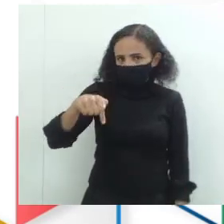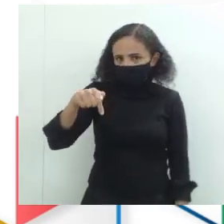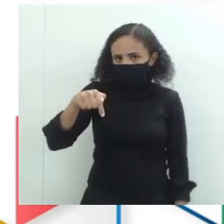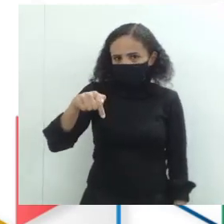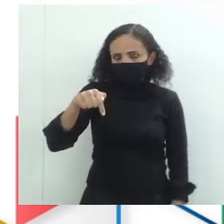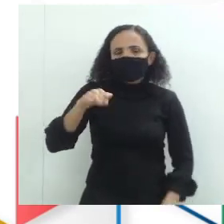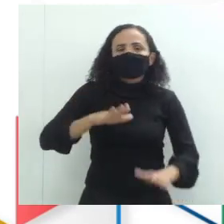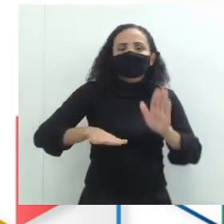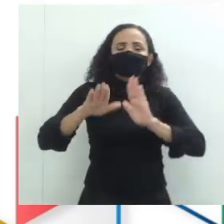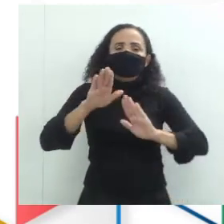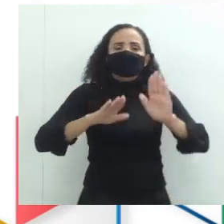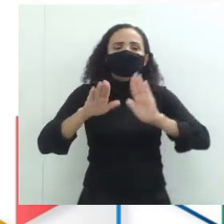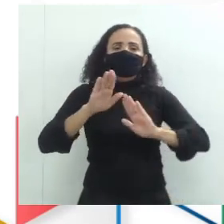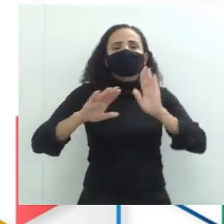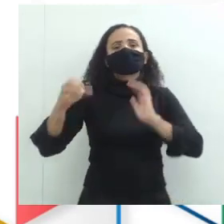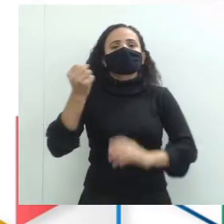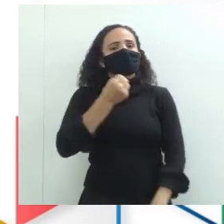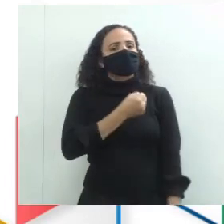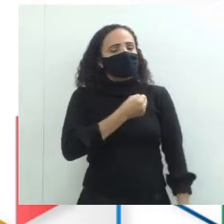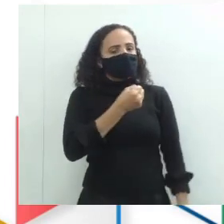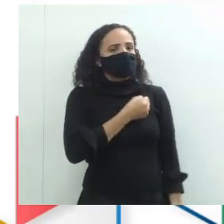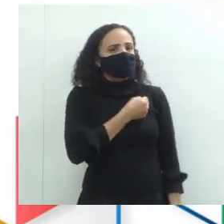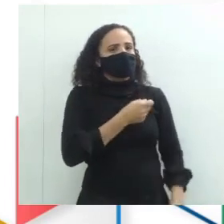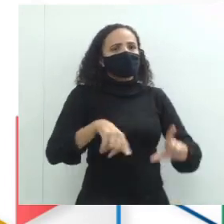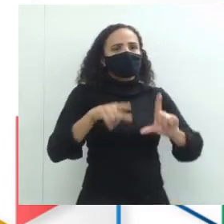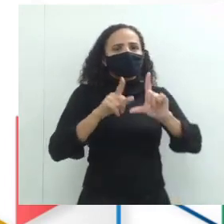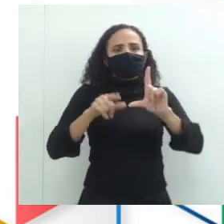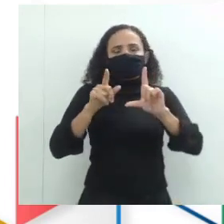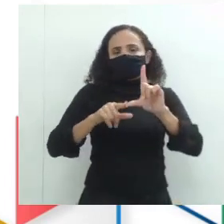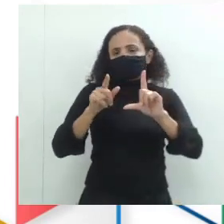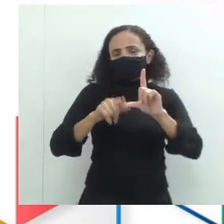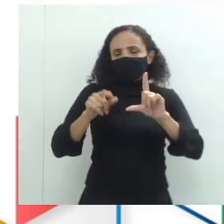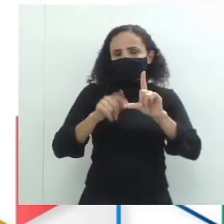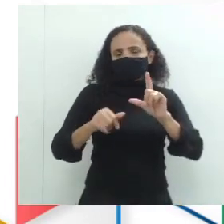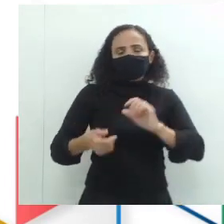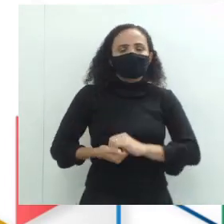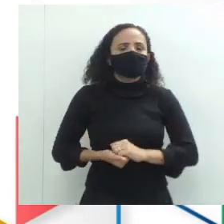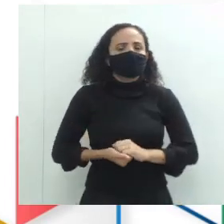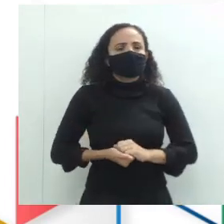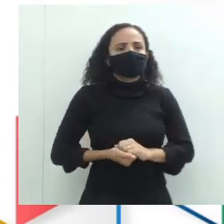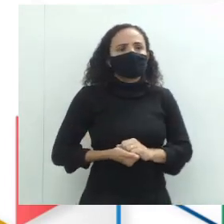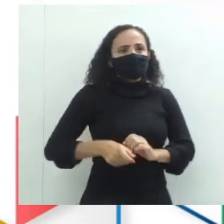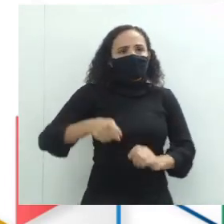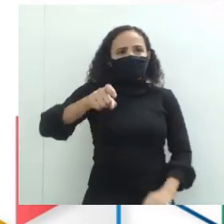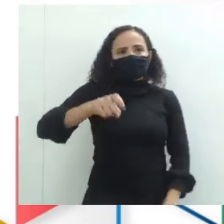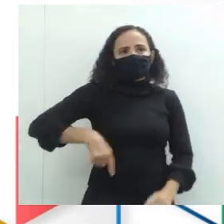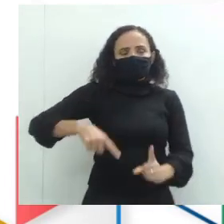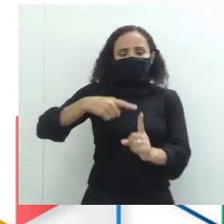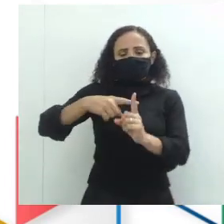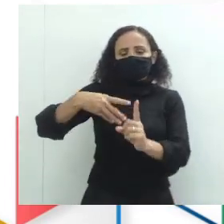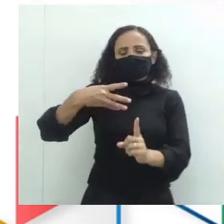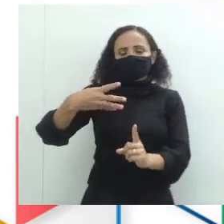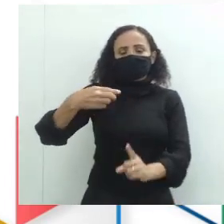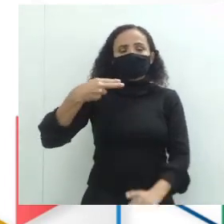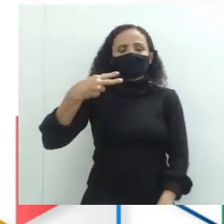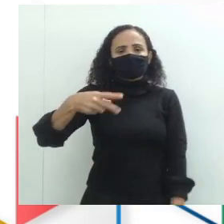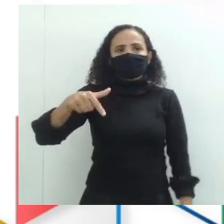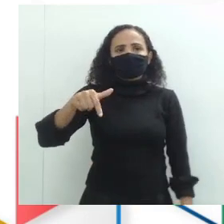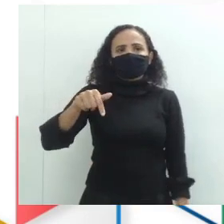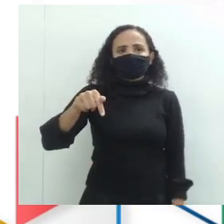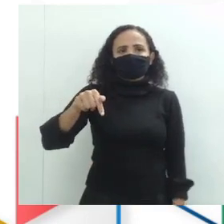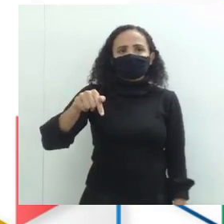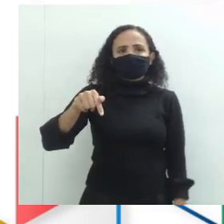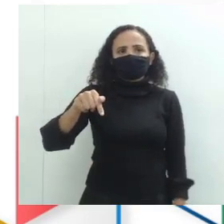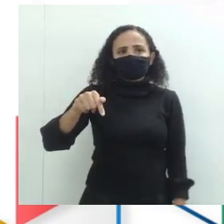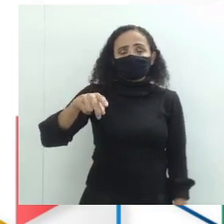números racionais, tá bom? Letra A, item A. X mais 4 igual a 7 e